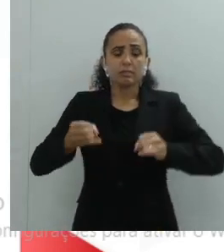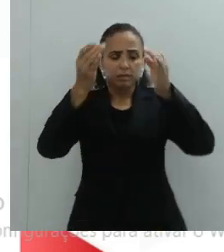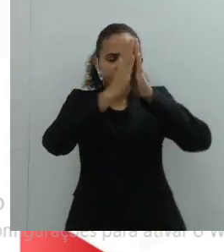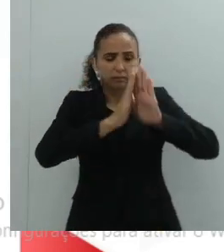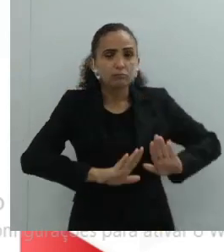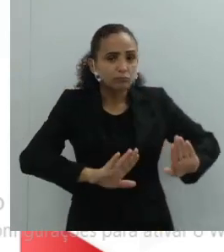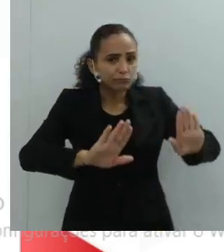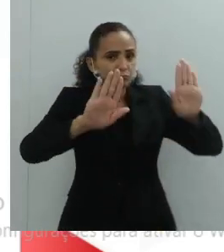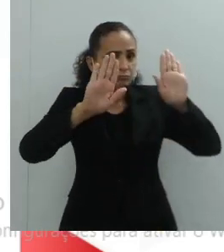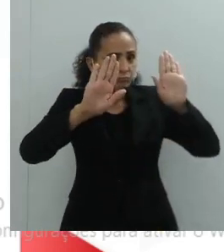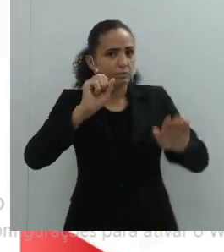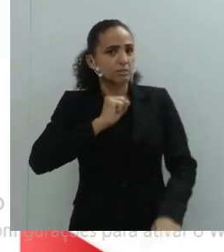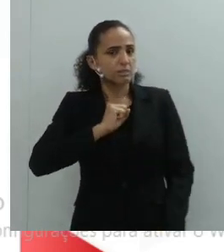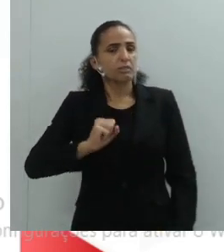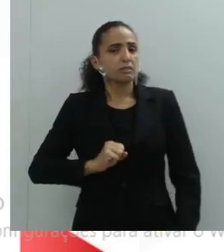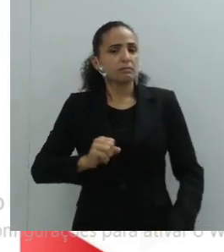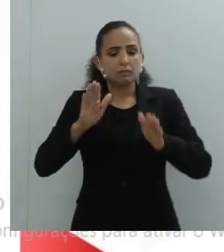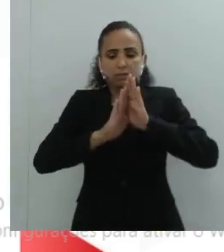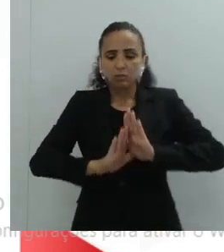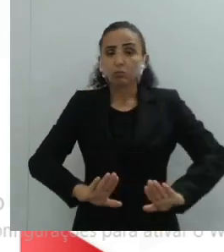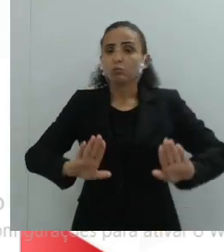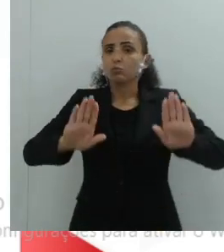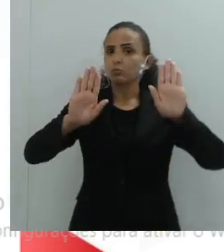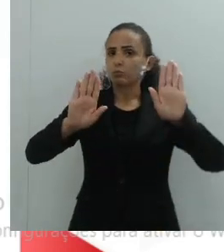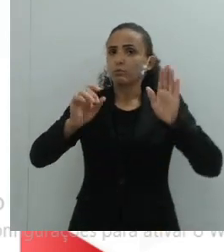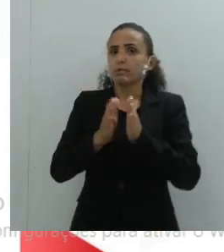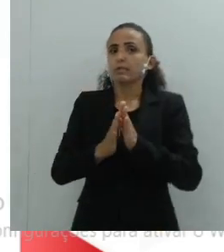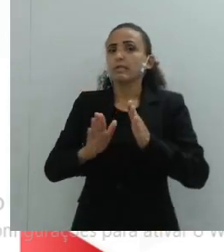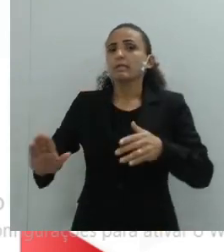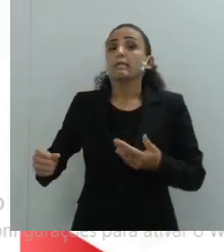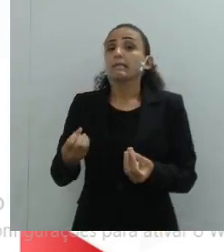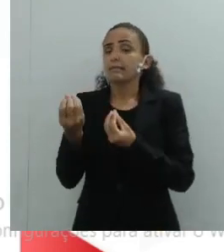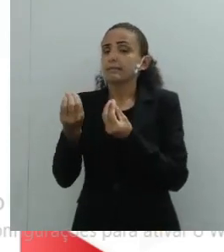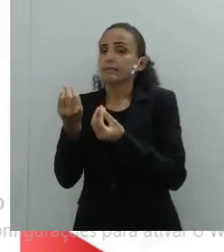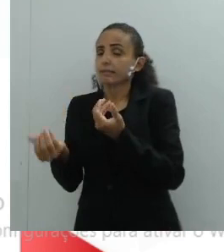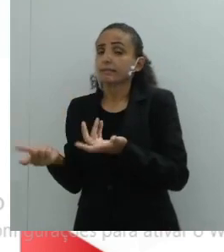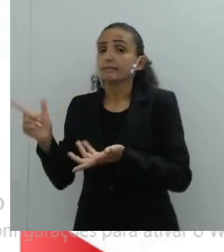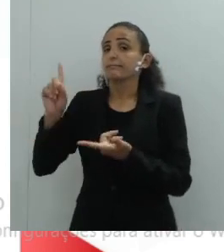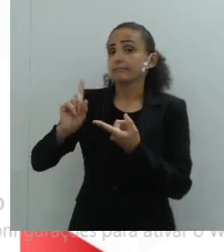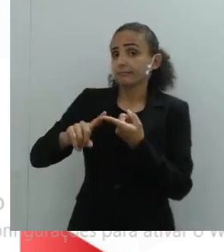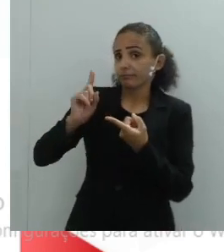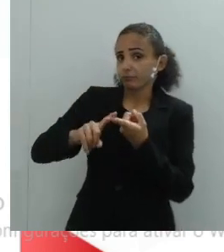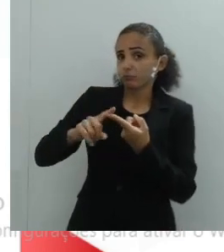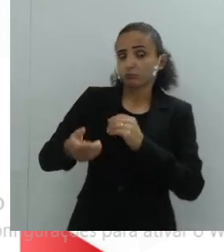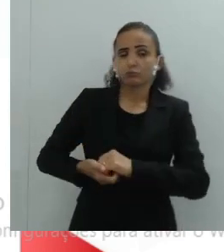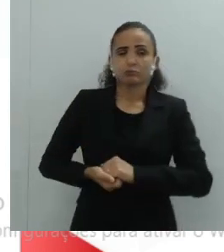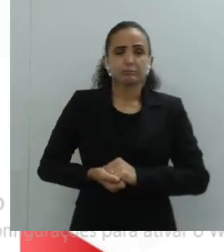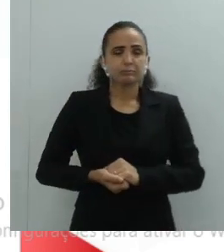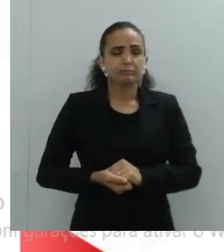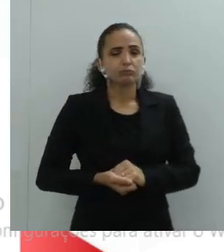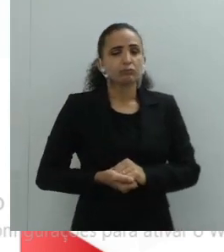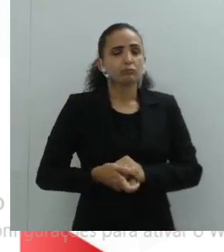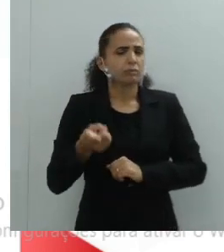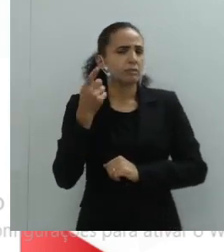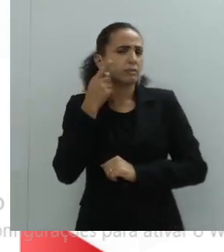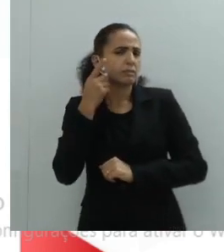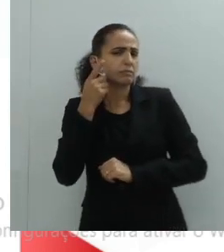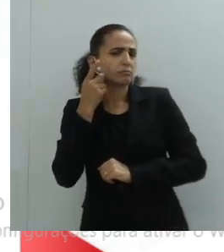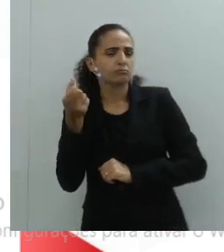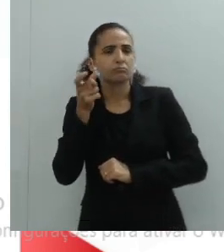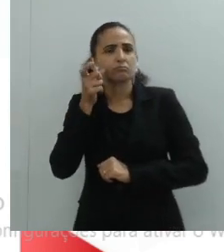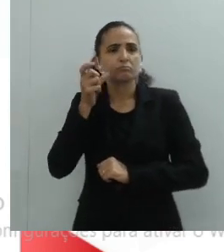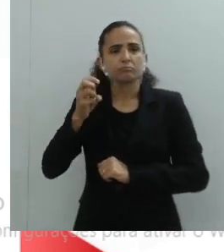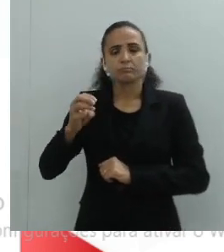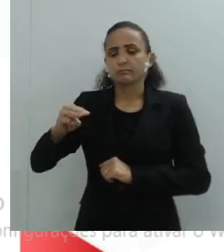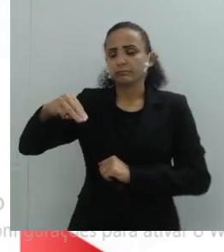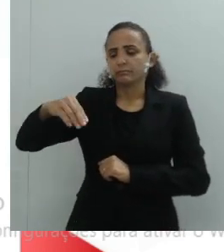aí sacerdote, então não só tem pirâmide no Egito não, na América também tem, tá certo? No entanto, o que mais chama a atenção nos